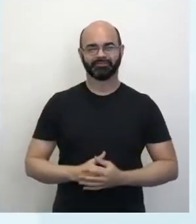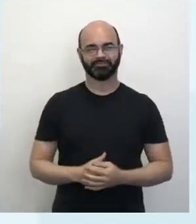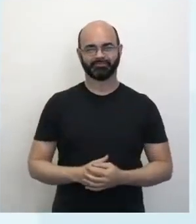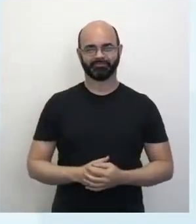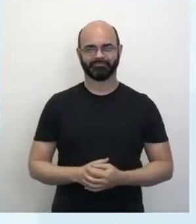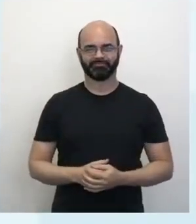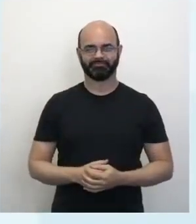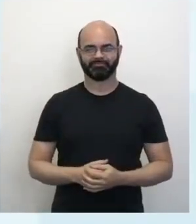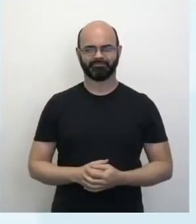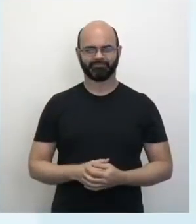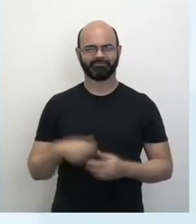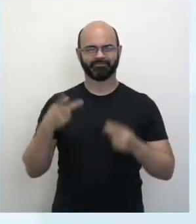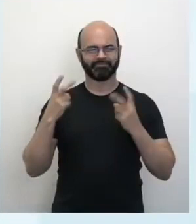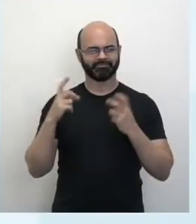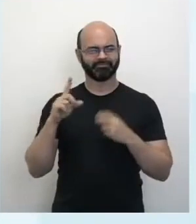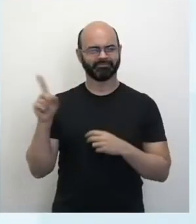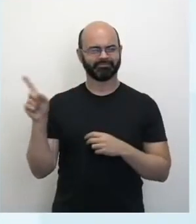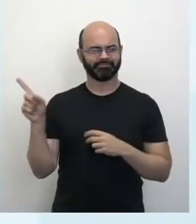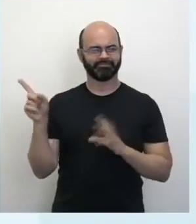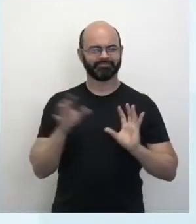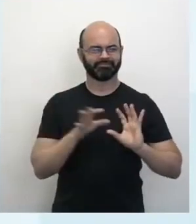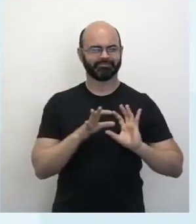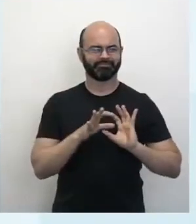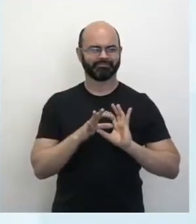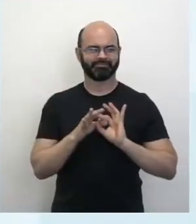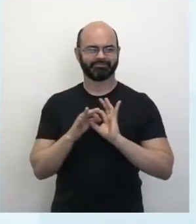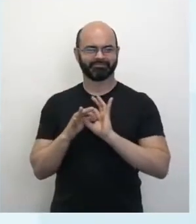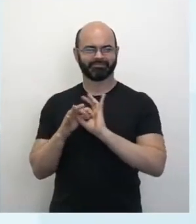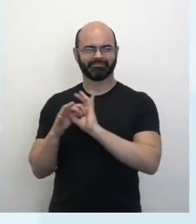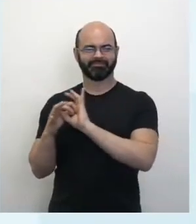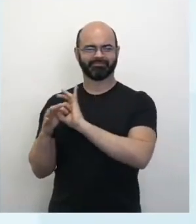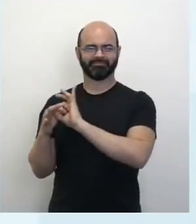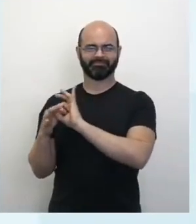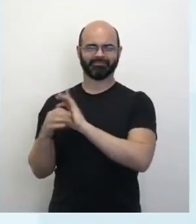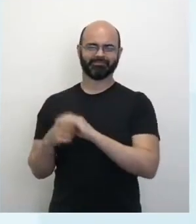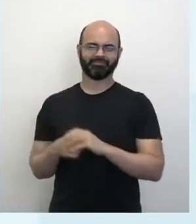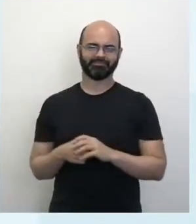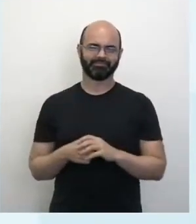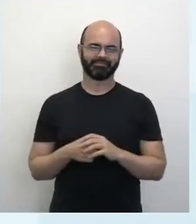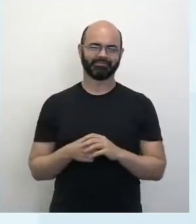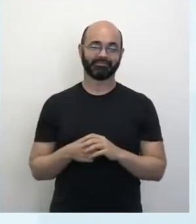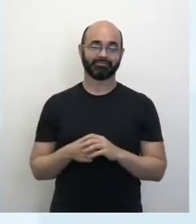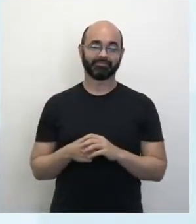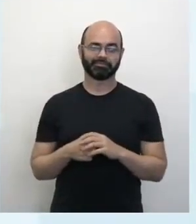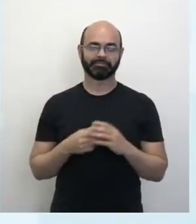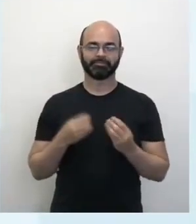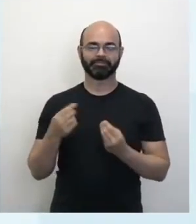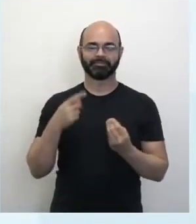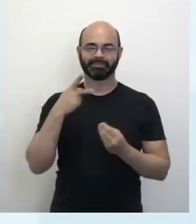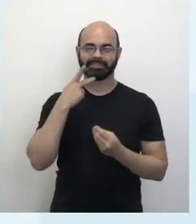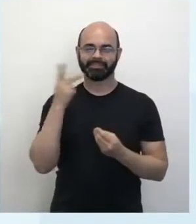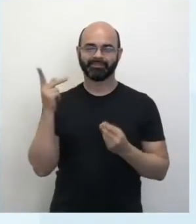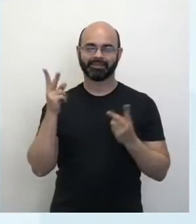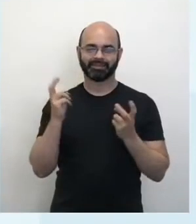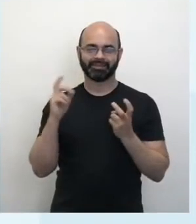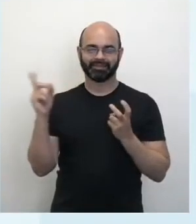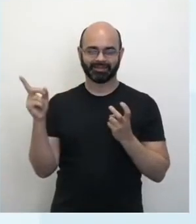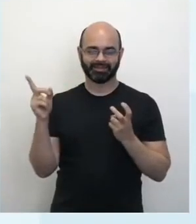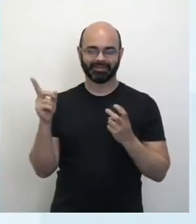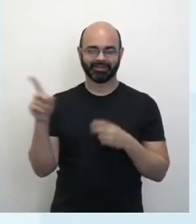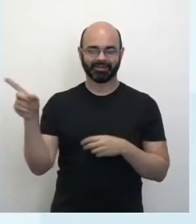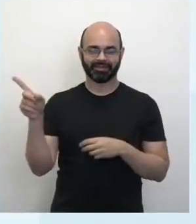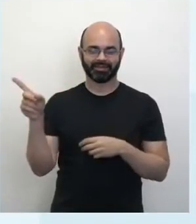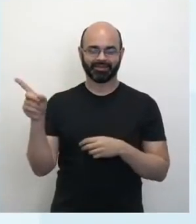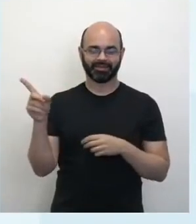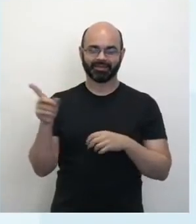Consegue perceber aí, no contexto da imagem, e até mesmo em alguma parte da fala e da conversa da